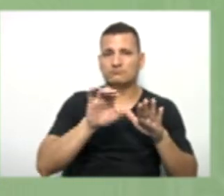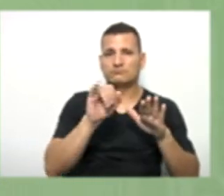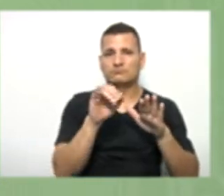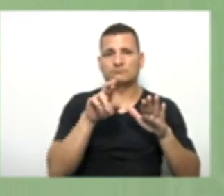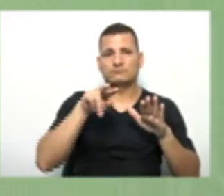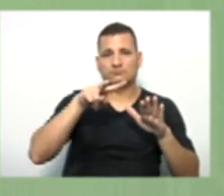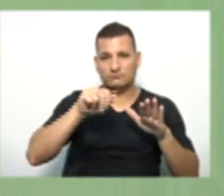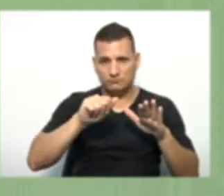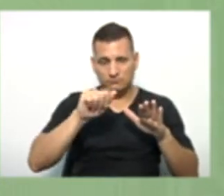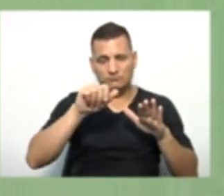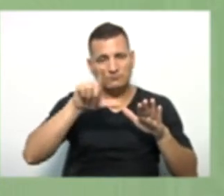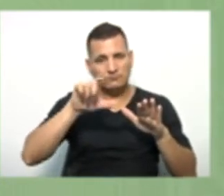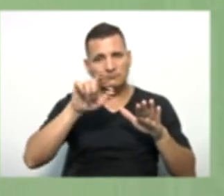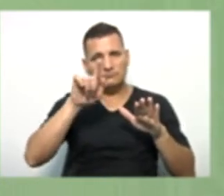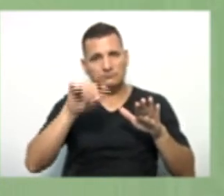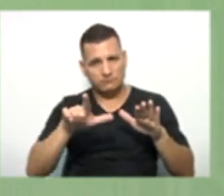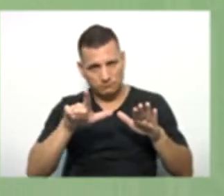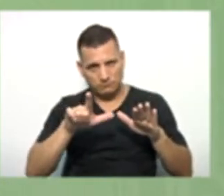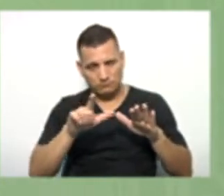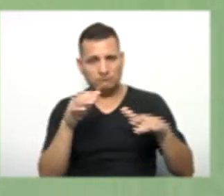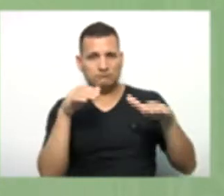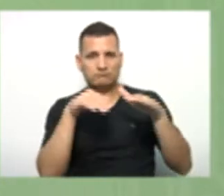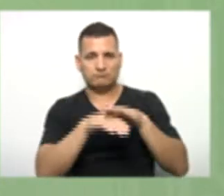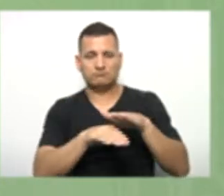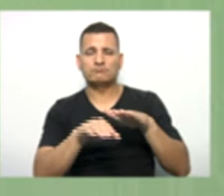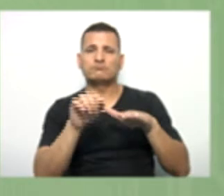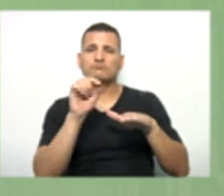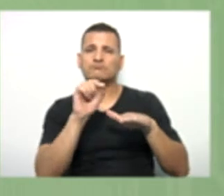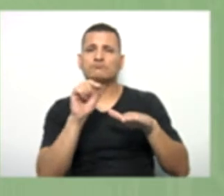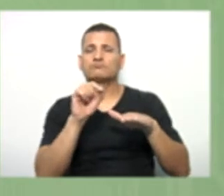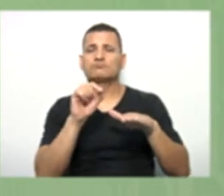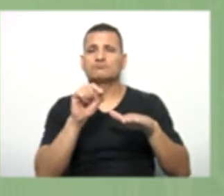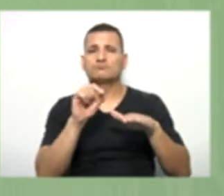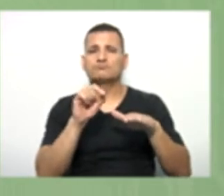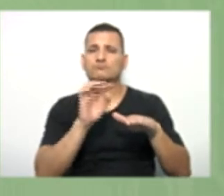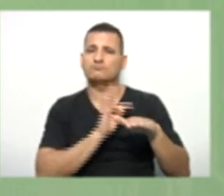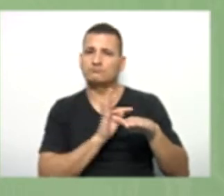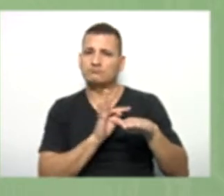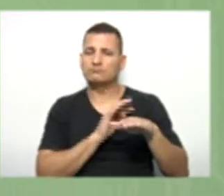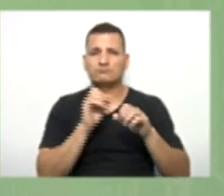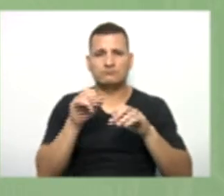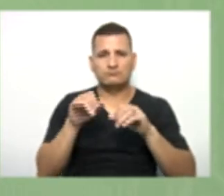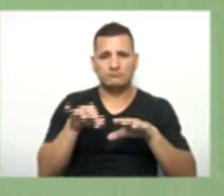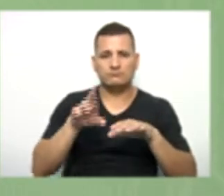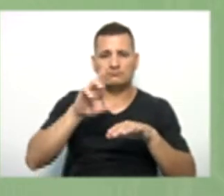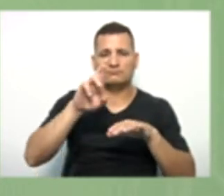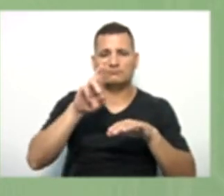e o Fundo de Reserva Assistência Técnica Educacional e Social, RATS.